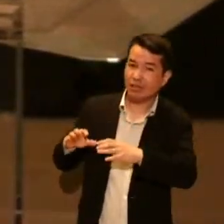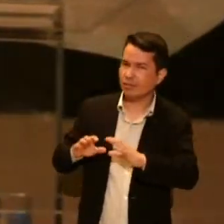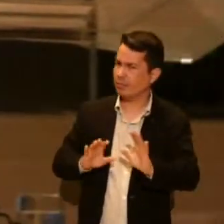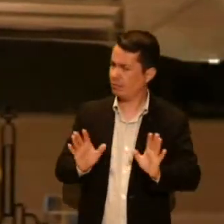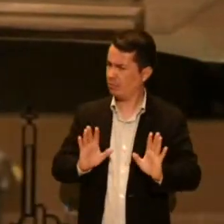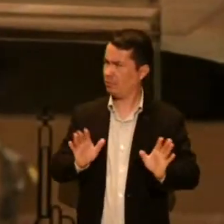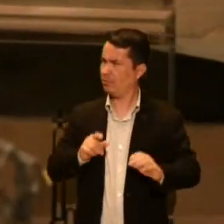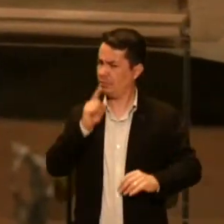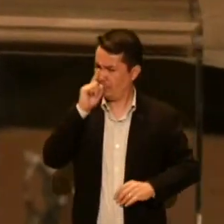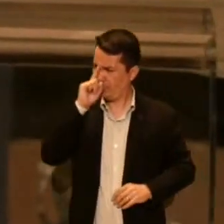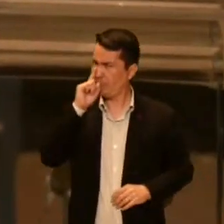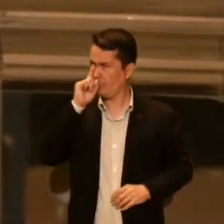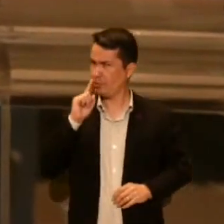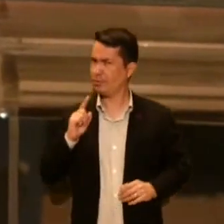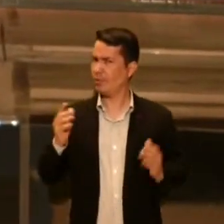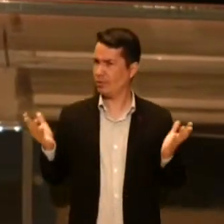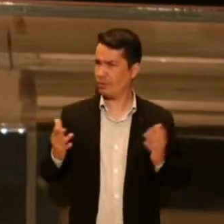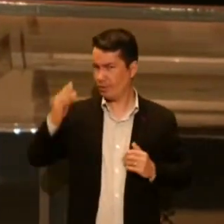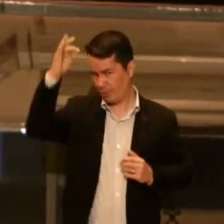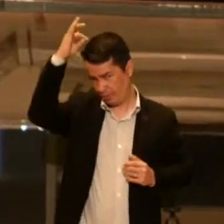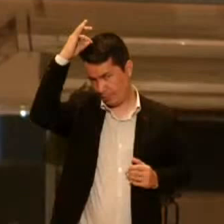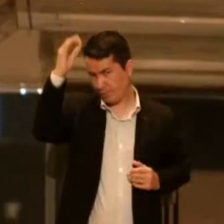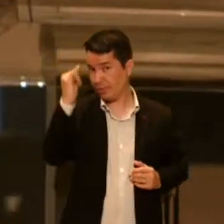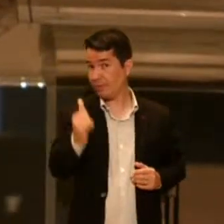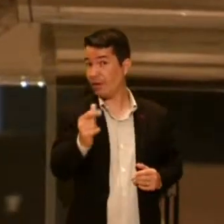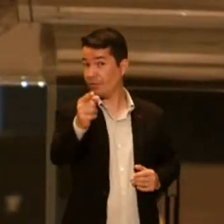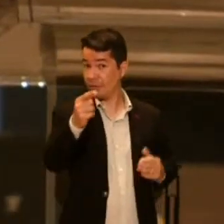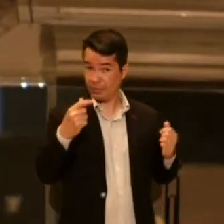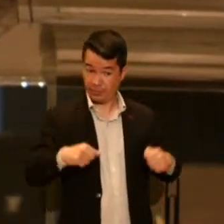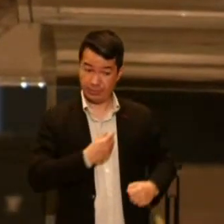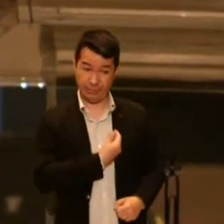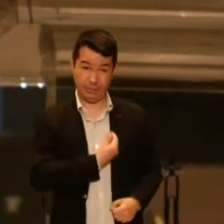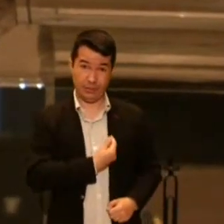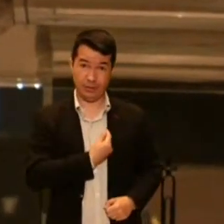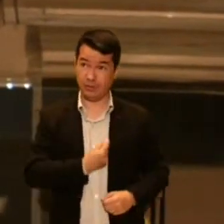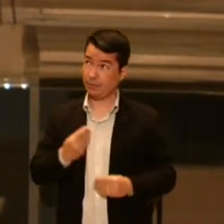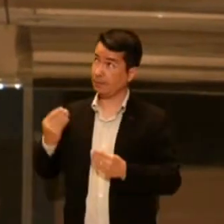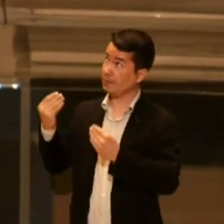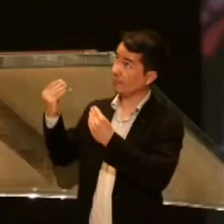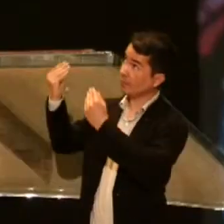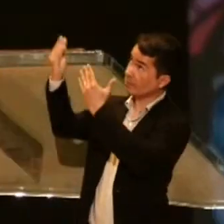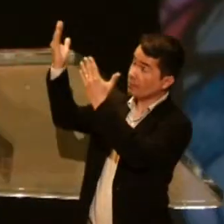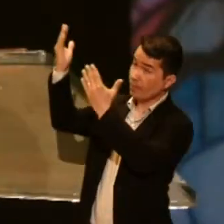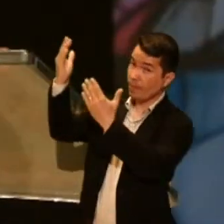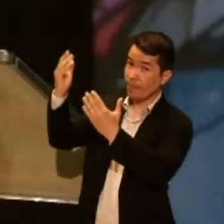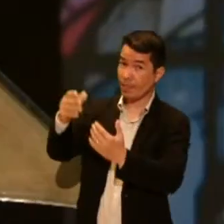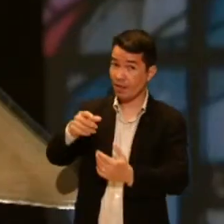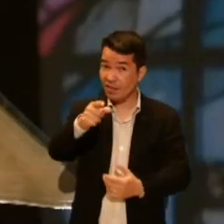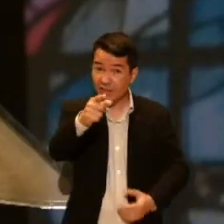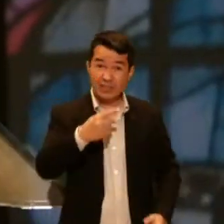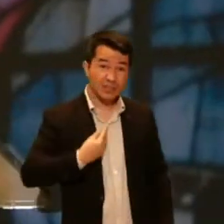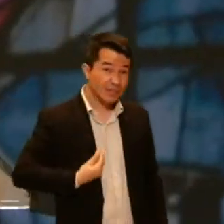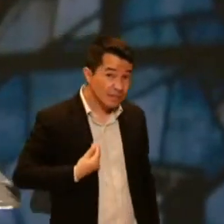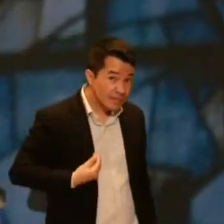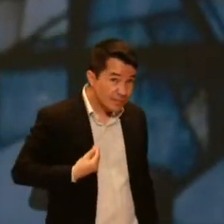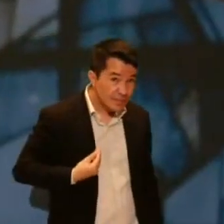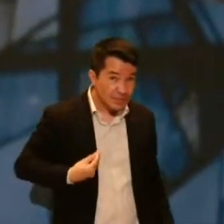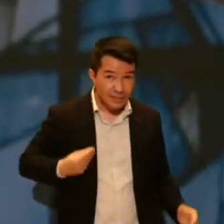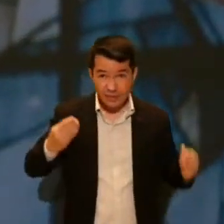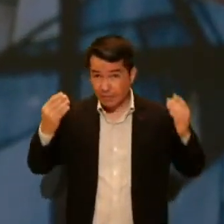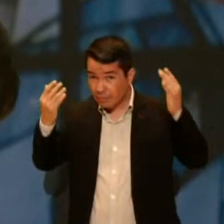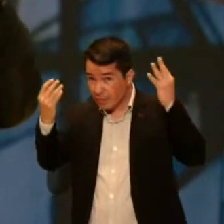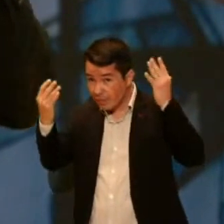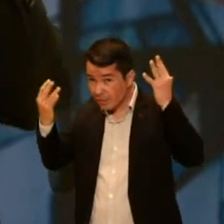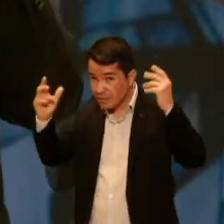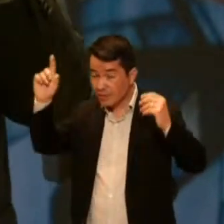hora de fazer algumas entregas, está na hora de colocar a sua vida na mão do Senhor.